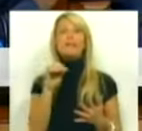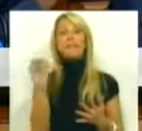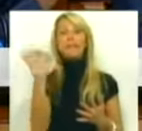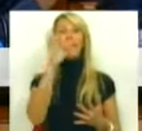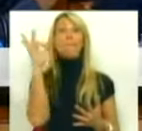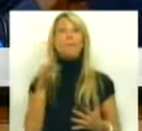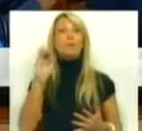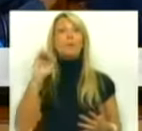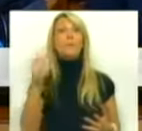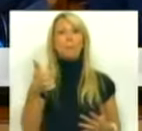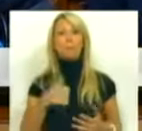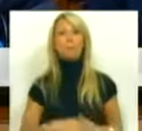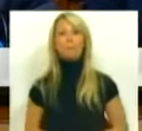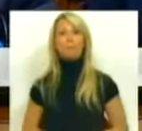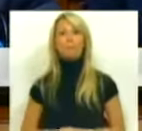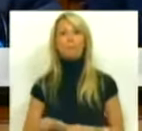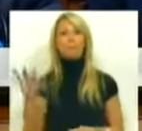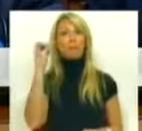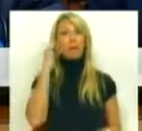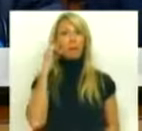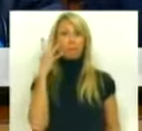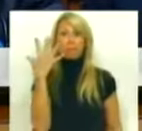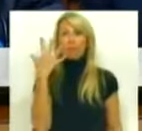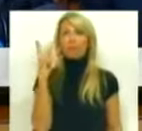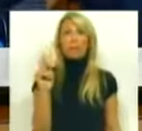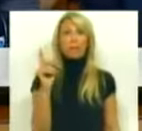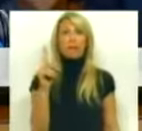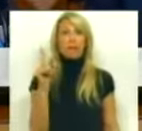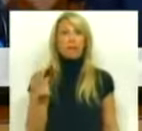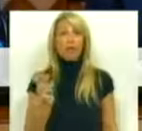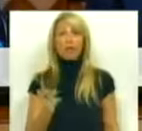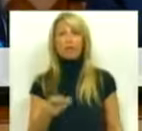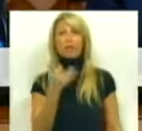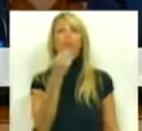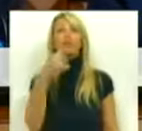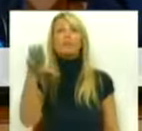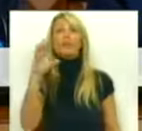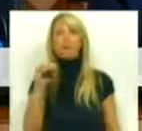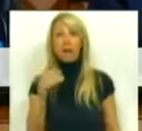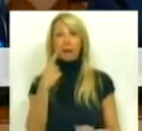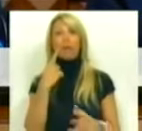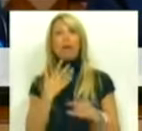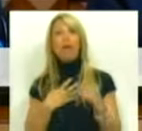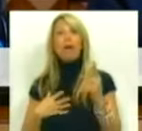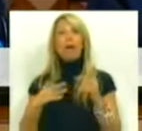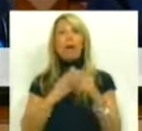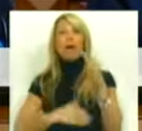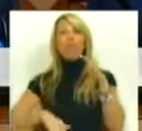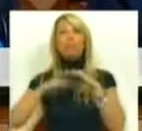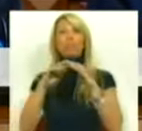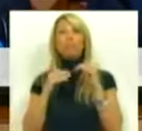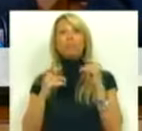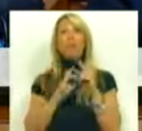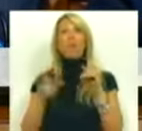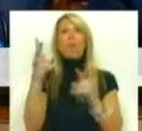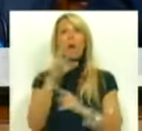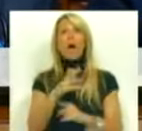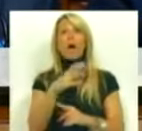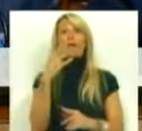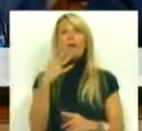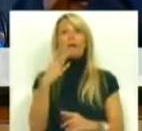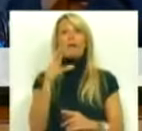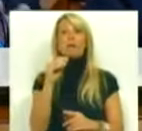60% do produto interno bruto. Passados 5, 6 anos, 2010, atingimos quase 100% do produto interno bruto.